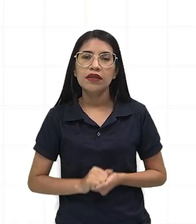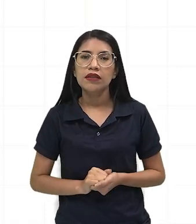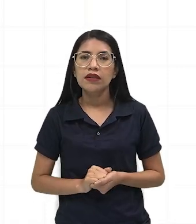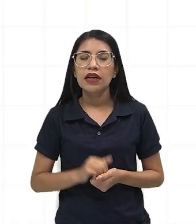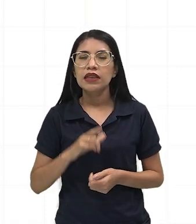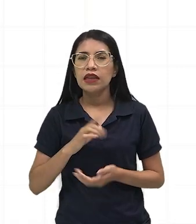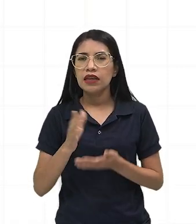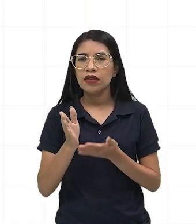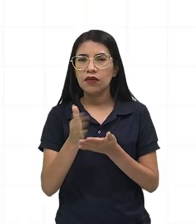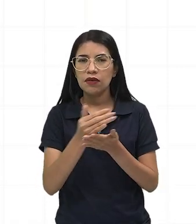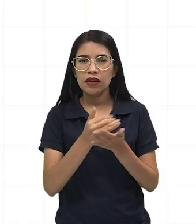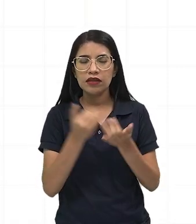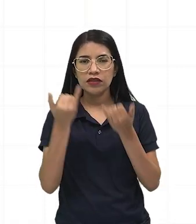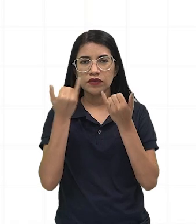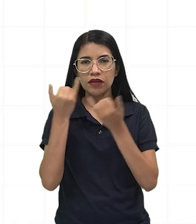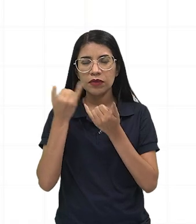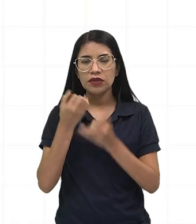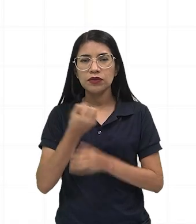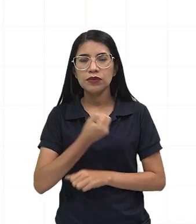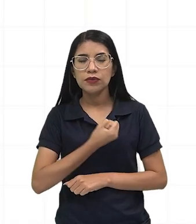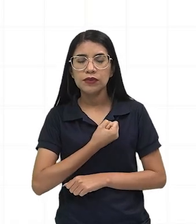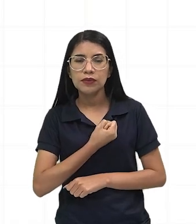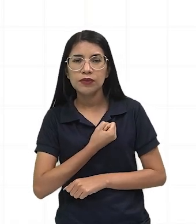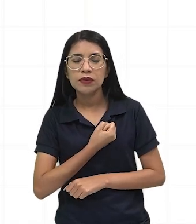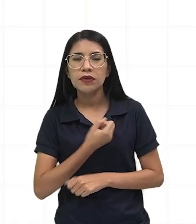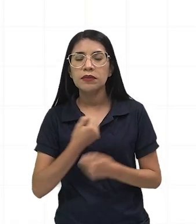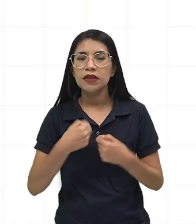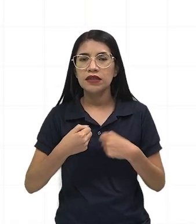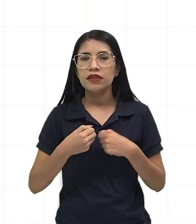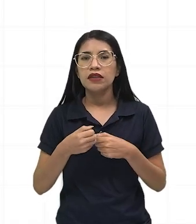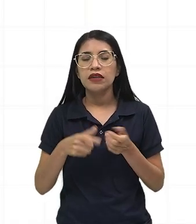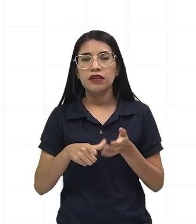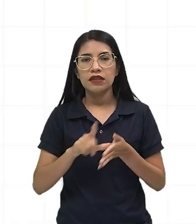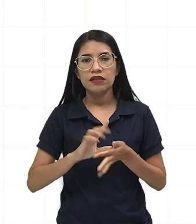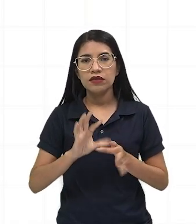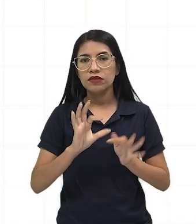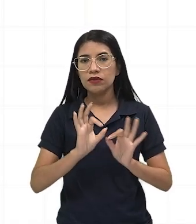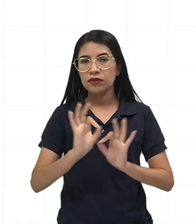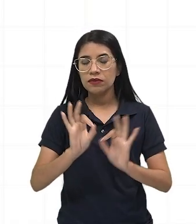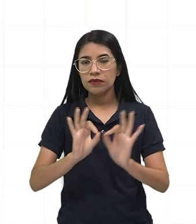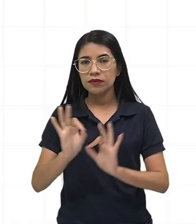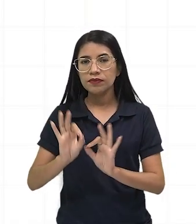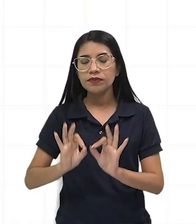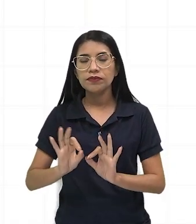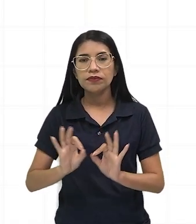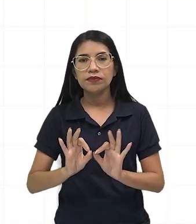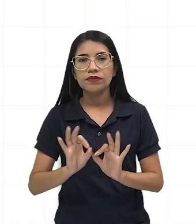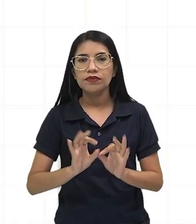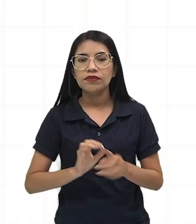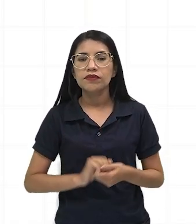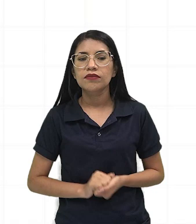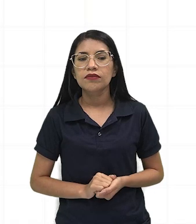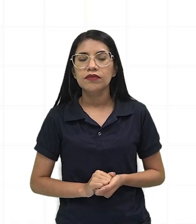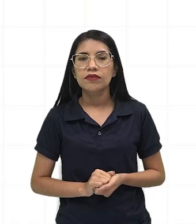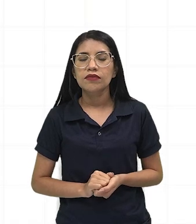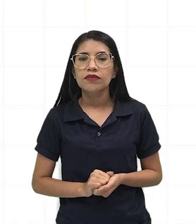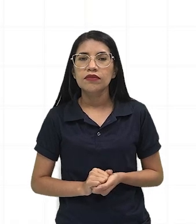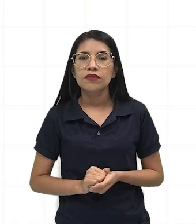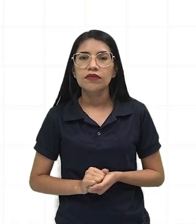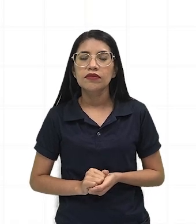lista de dados numéricos, você tem que organizar, olha, então aqui, ó, olha lá, então a